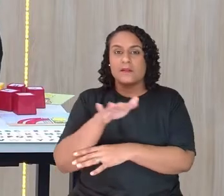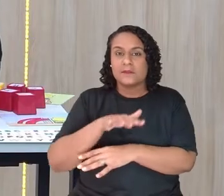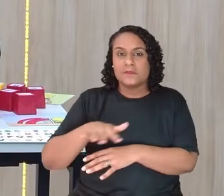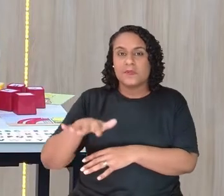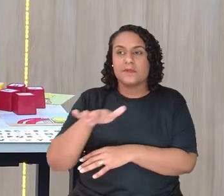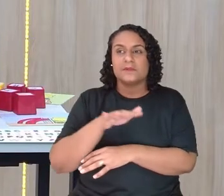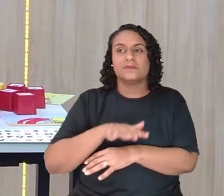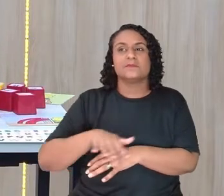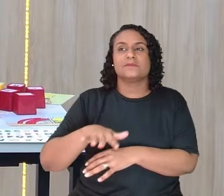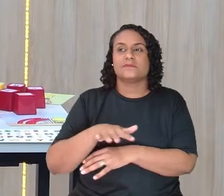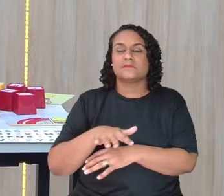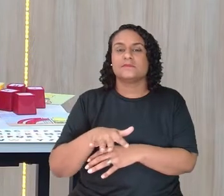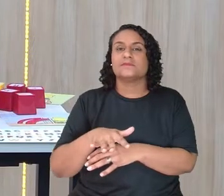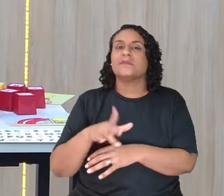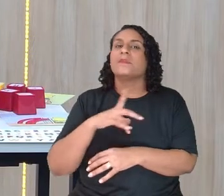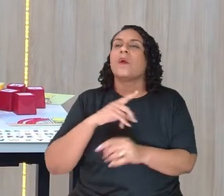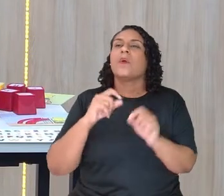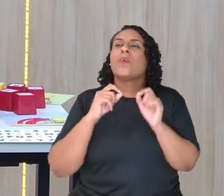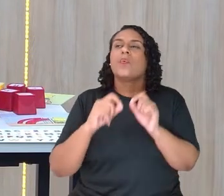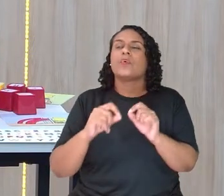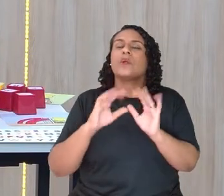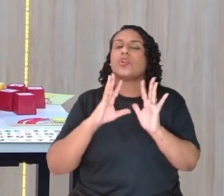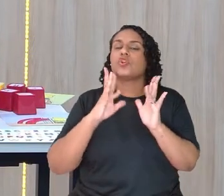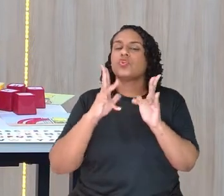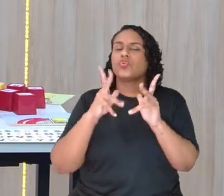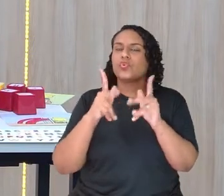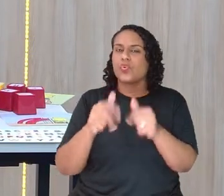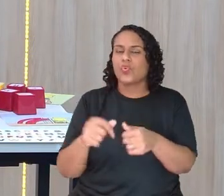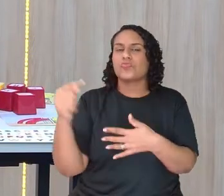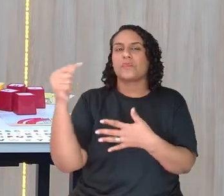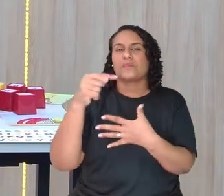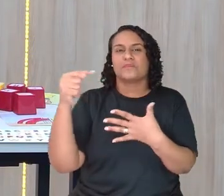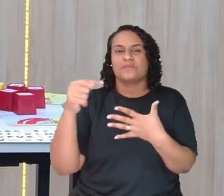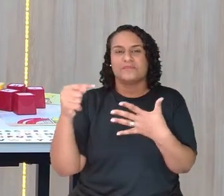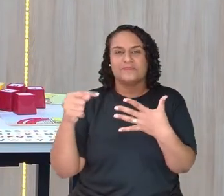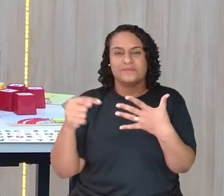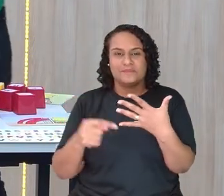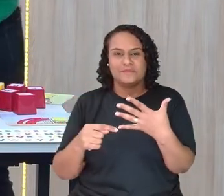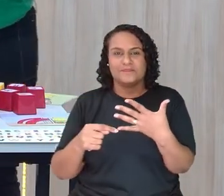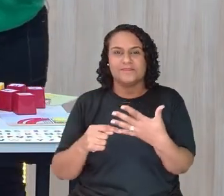espacial, estamos envolvendo todos esses aspectos.